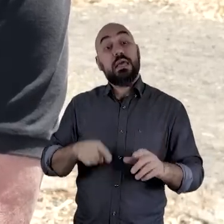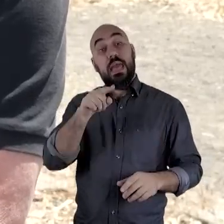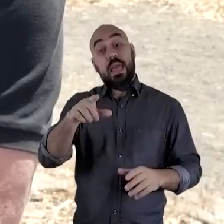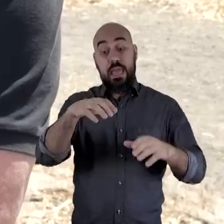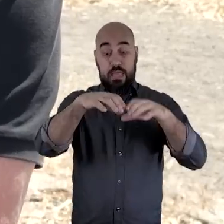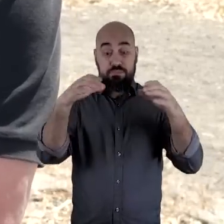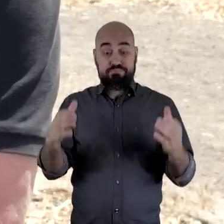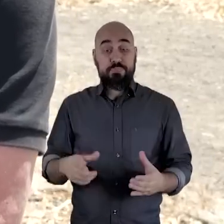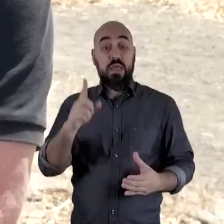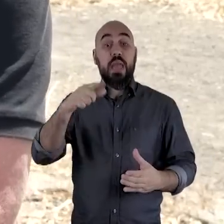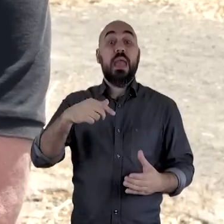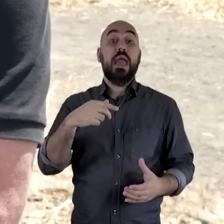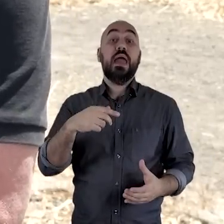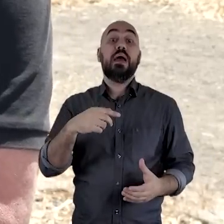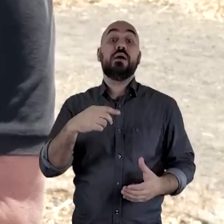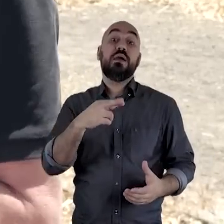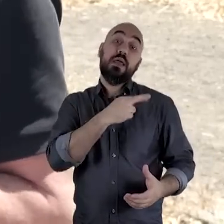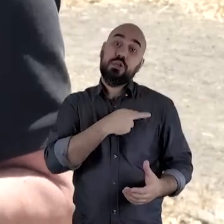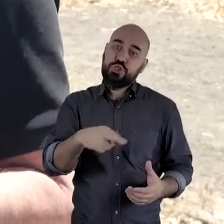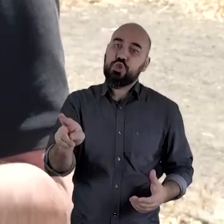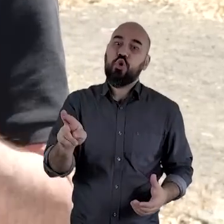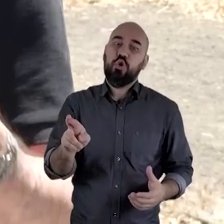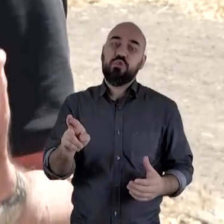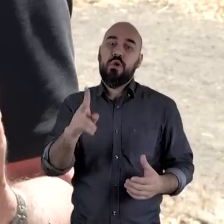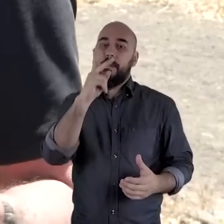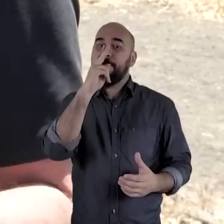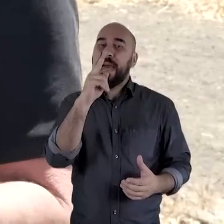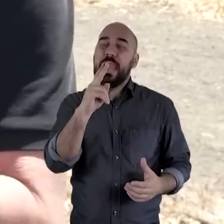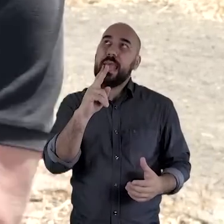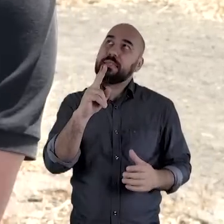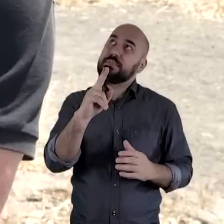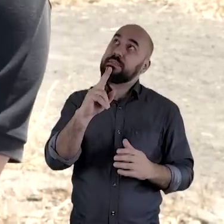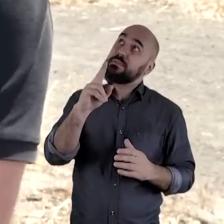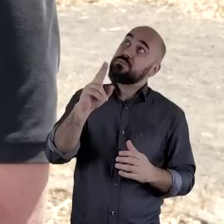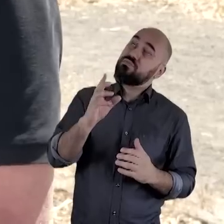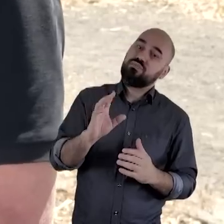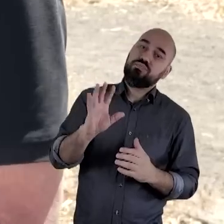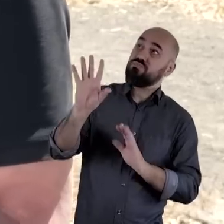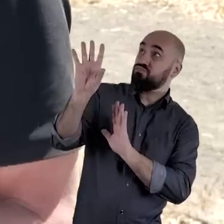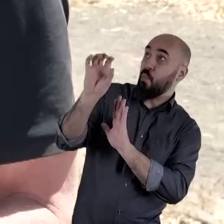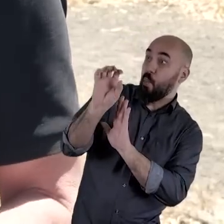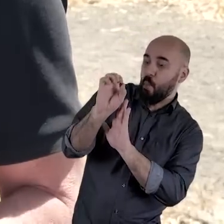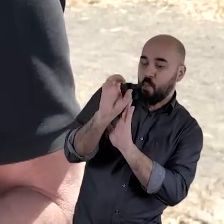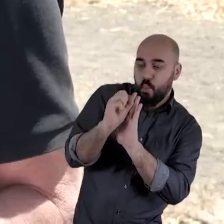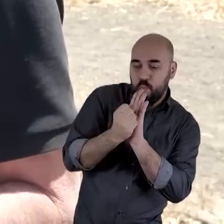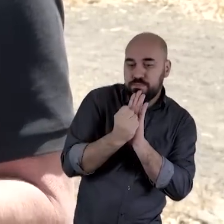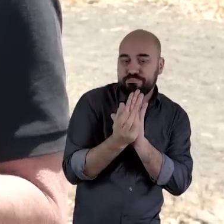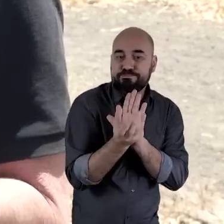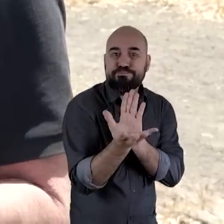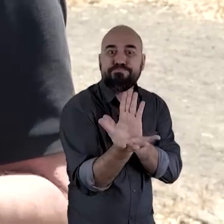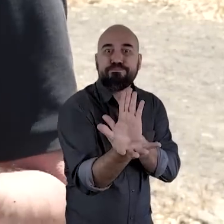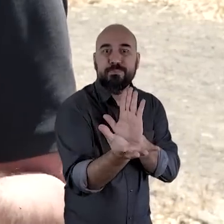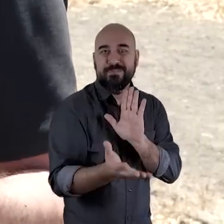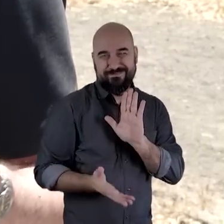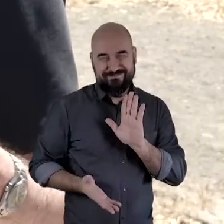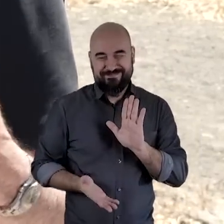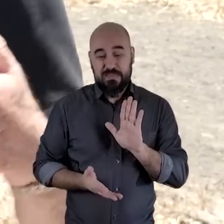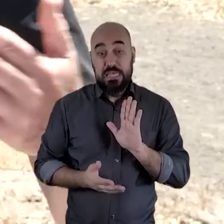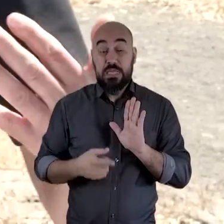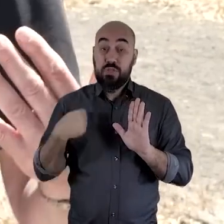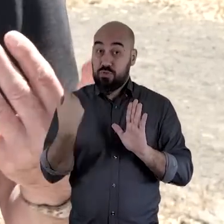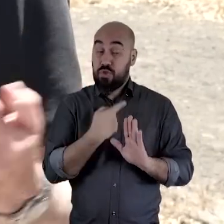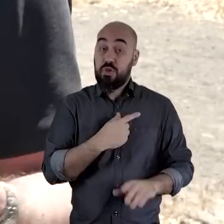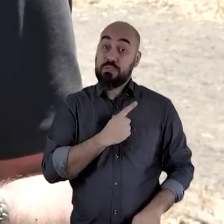Elas são um tipo de antena para o céu. E esse é o motivo delas estarem aqui.